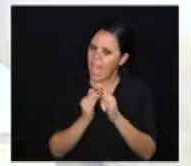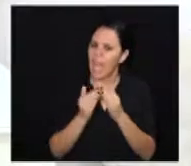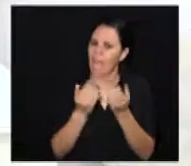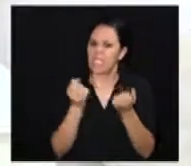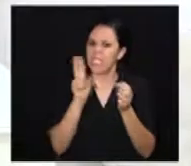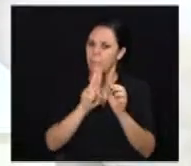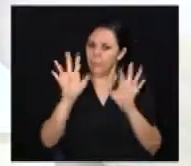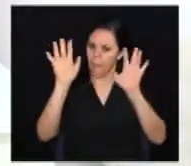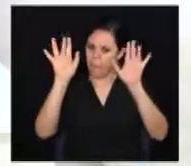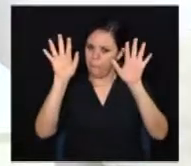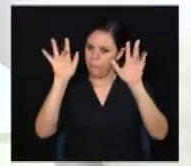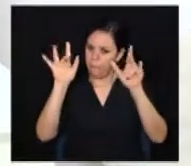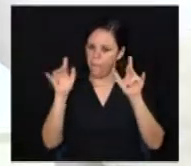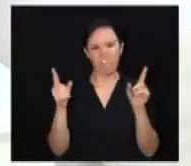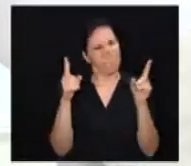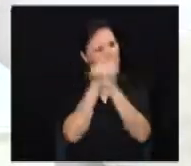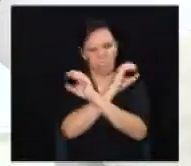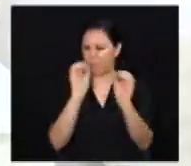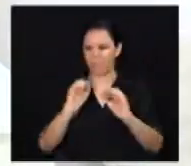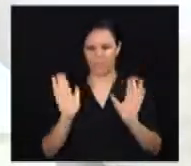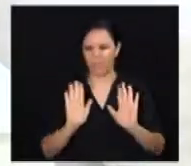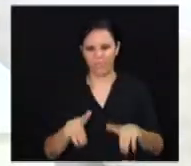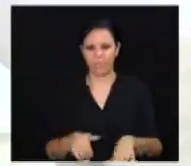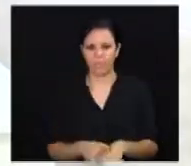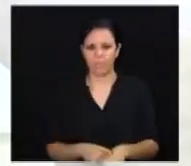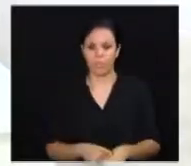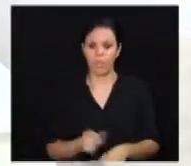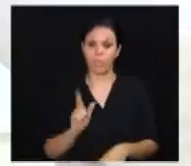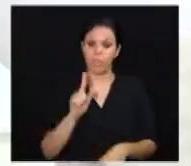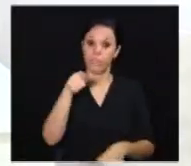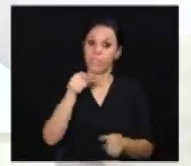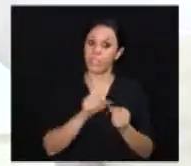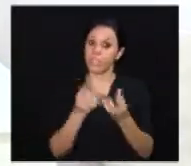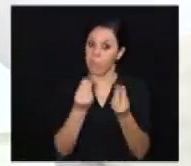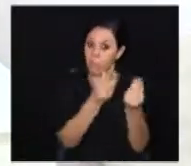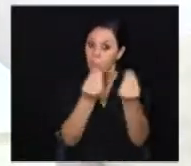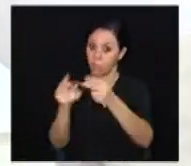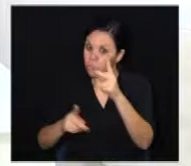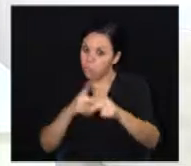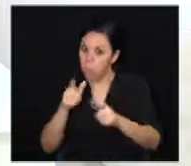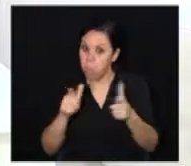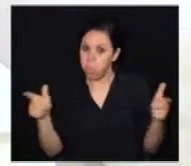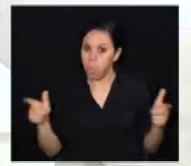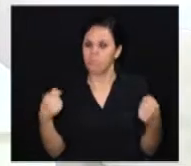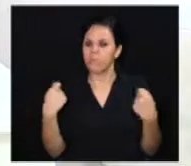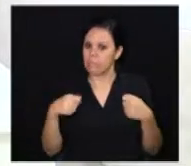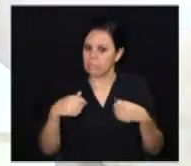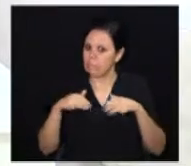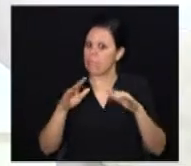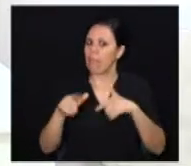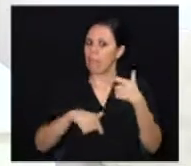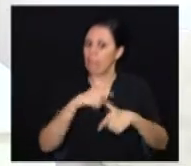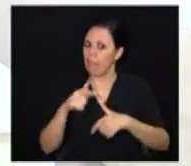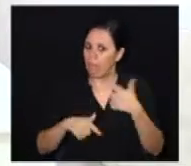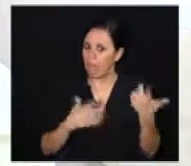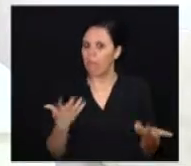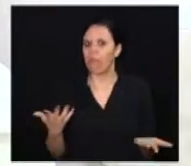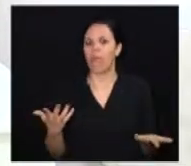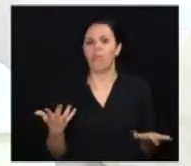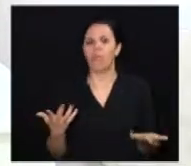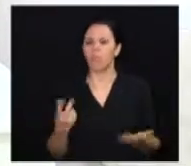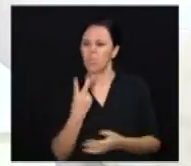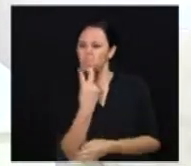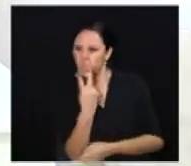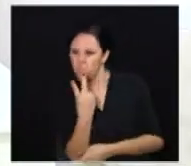mesmo. Não é nada complicado. Não é nada complicado. É lógico que se você for fazer para muita gente, o trabalho vai ser um pouco, né, árduo. Sim. Mas para